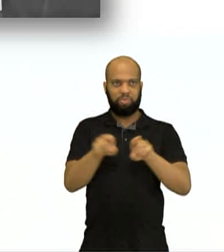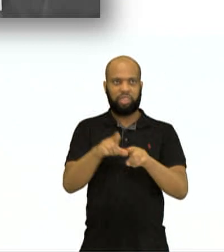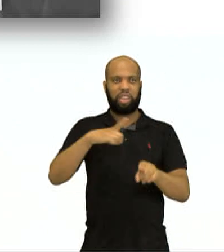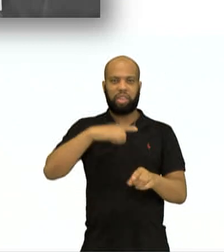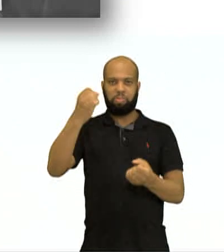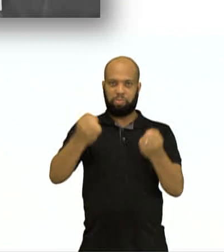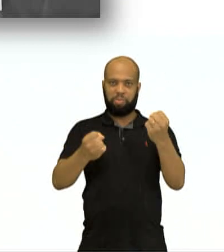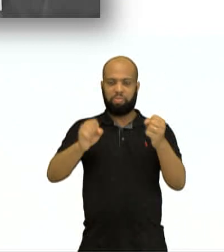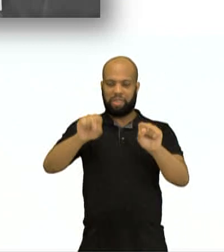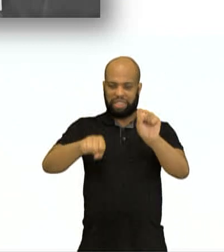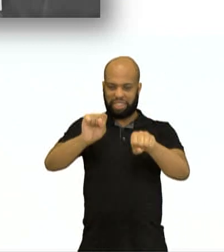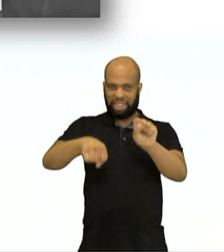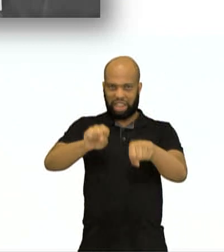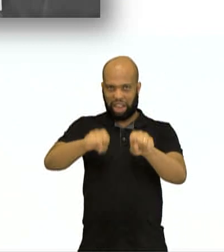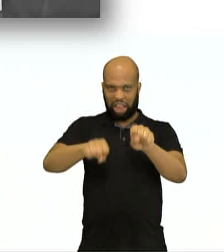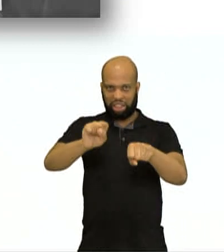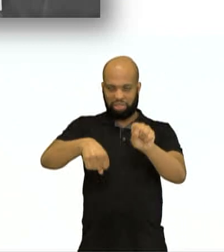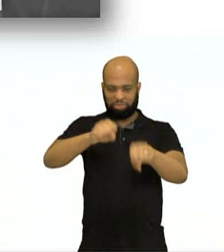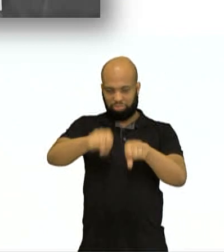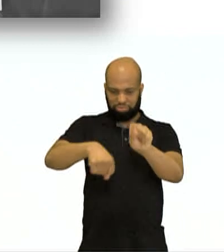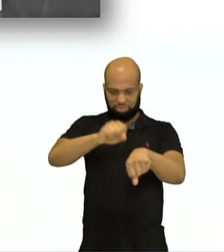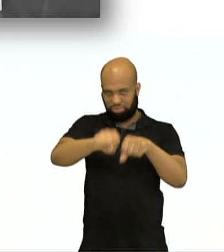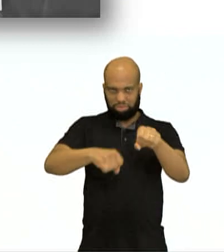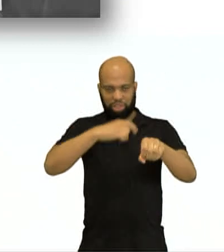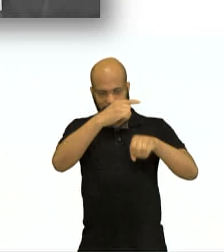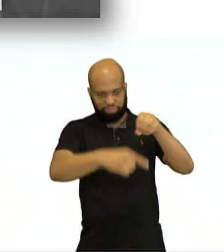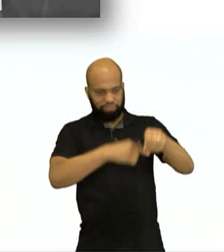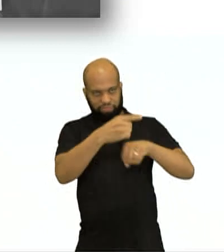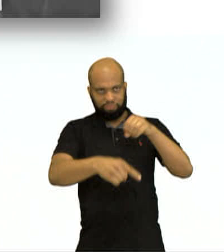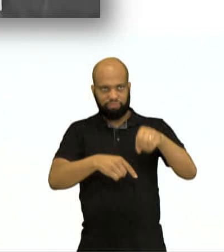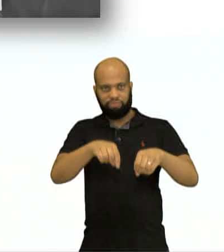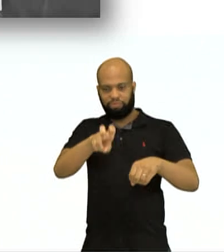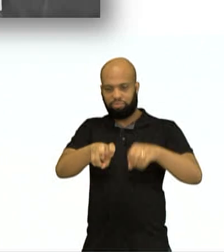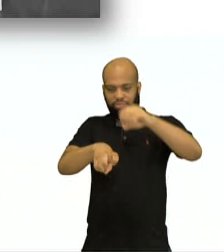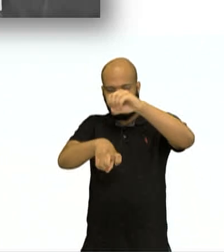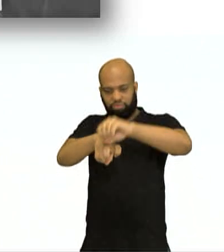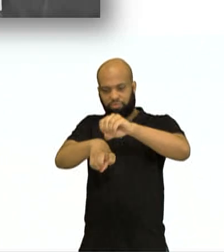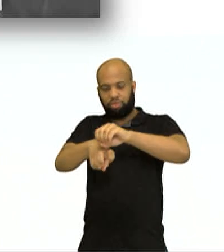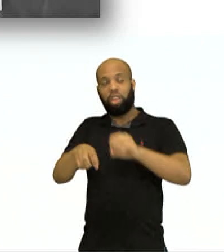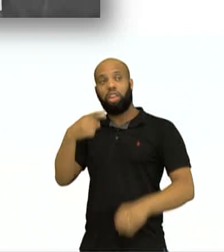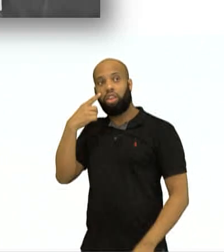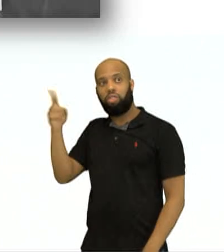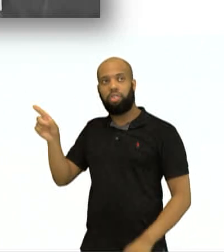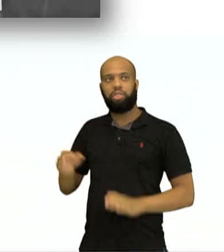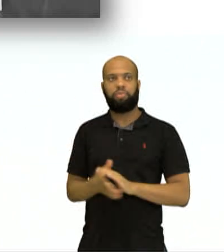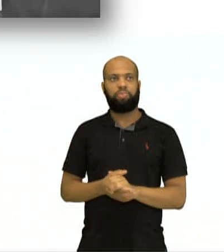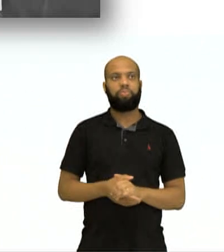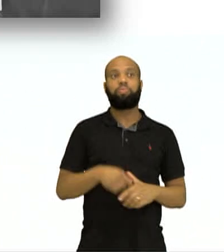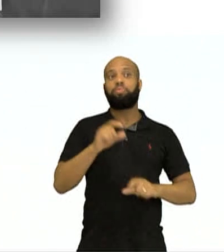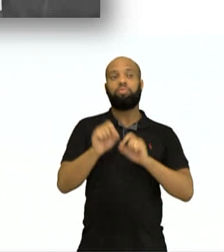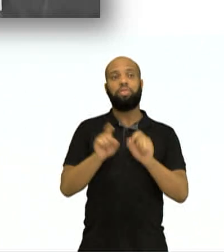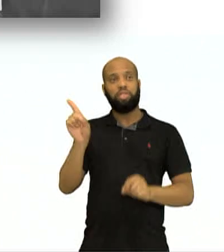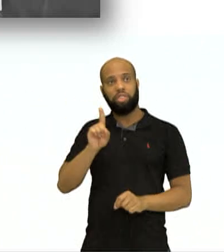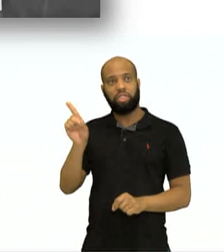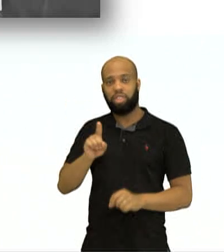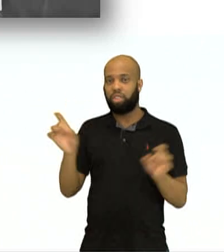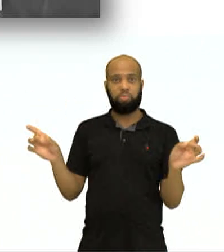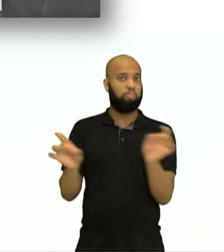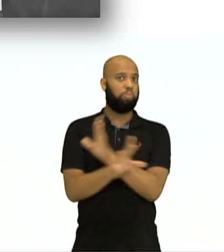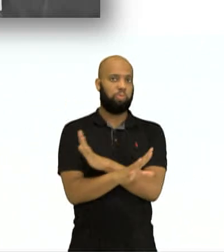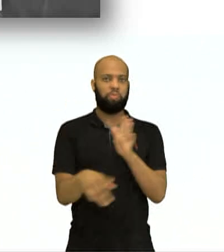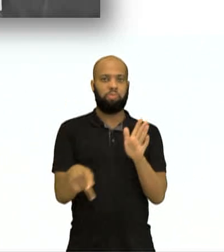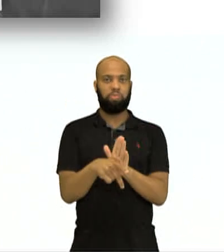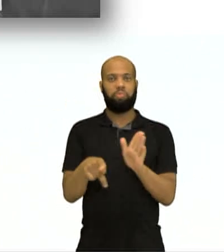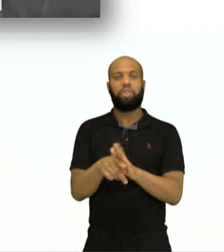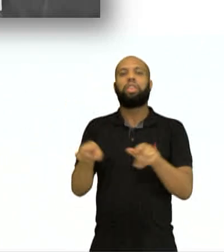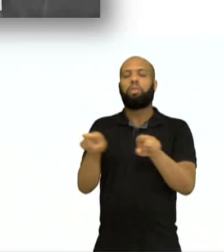que o Duchamp tinha lá no ateliê dele. Traduzido do inglês Bicycle Wheel, é uma peça pronta de